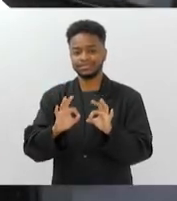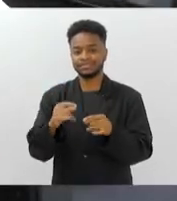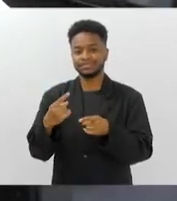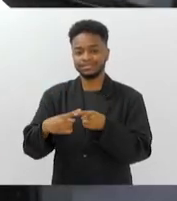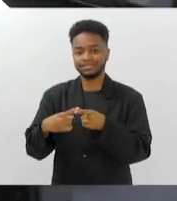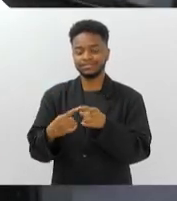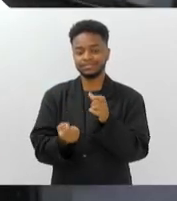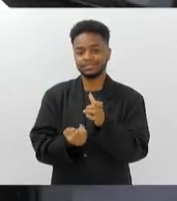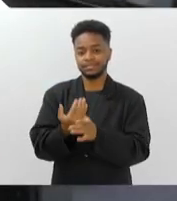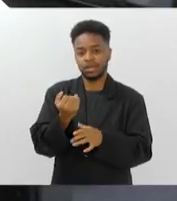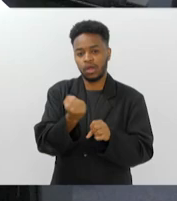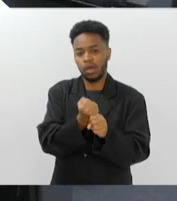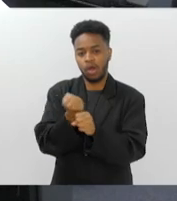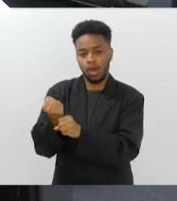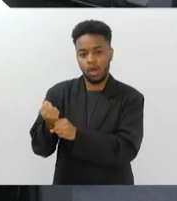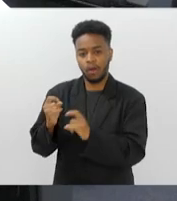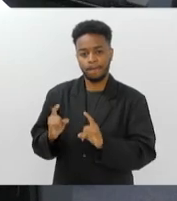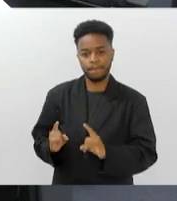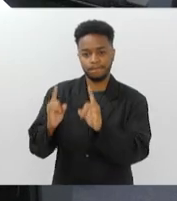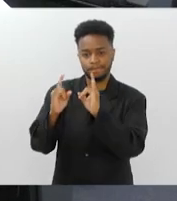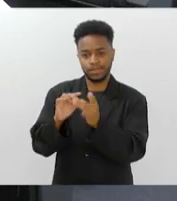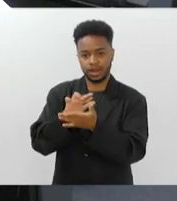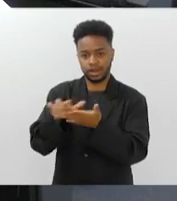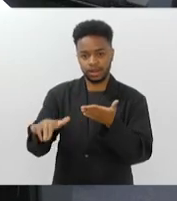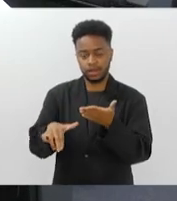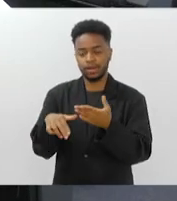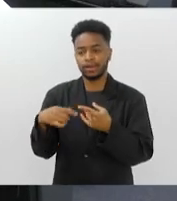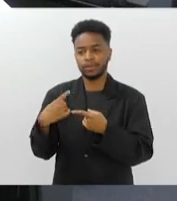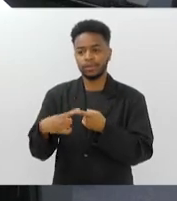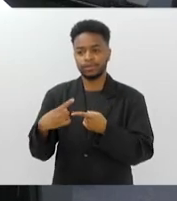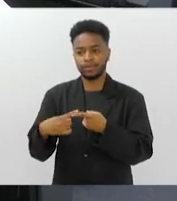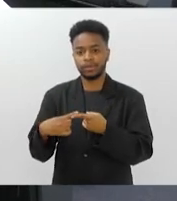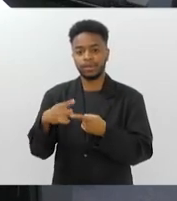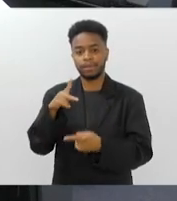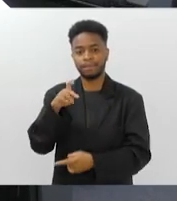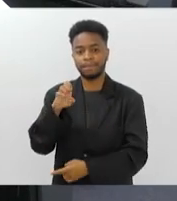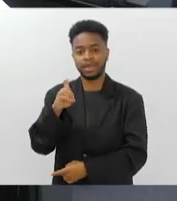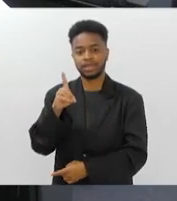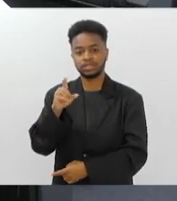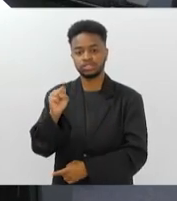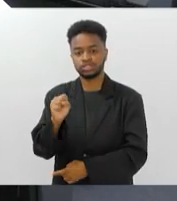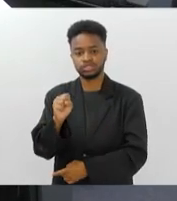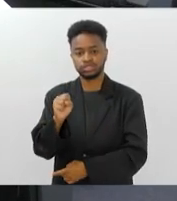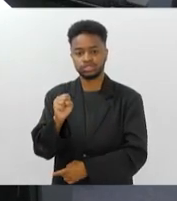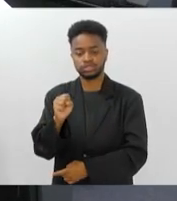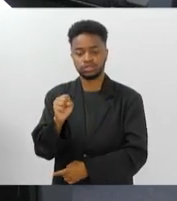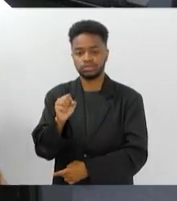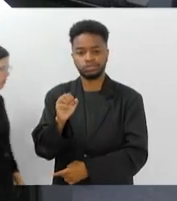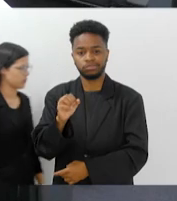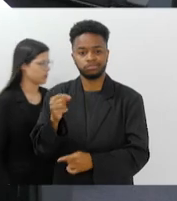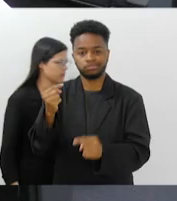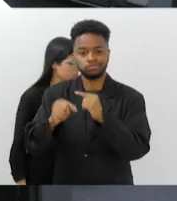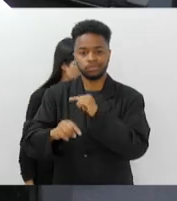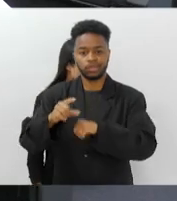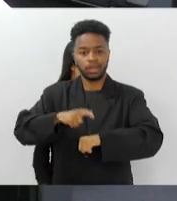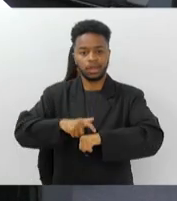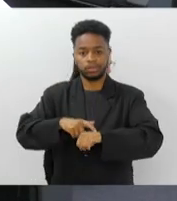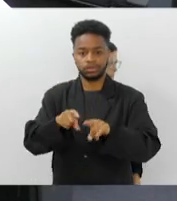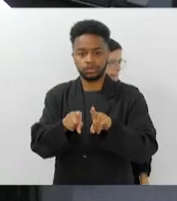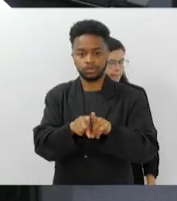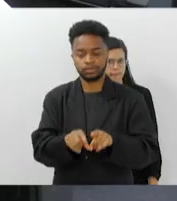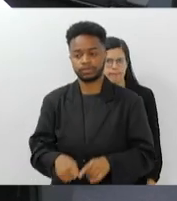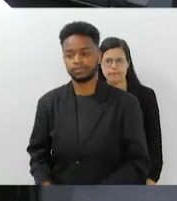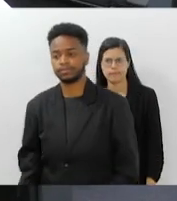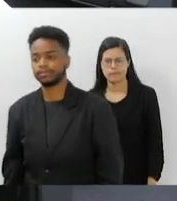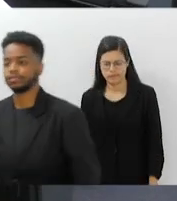o PED porque o o o ped não é estanque também no tempo né ele